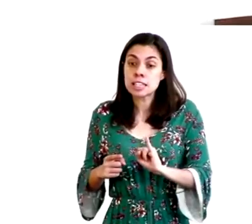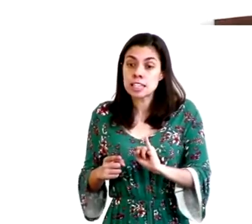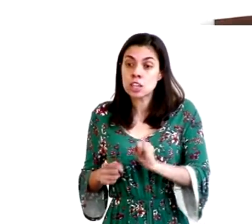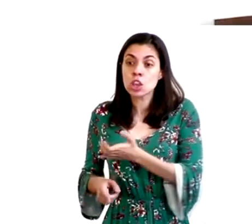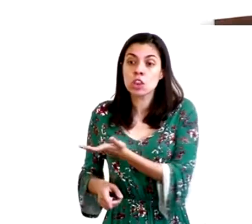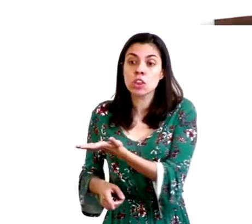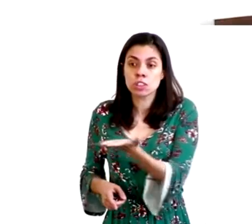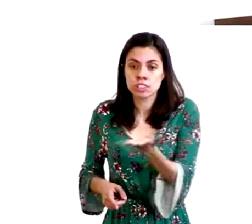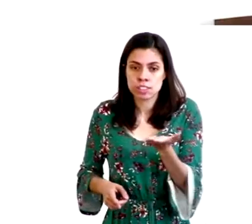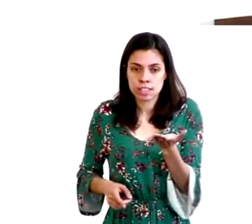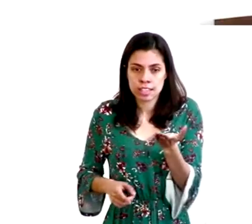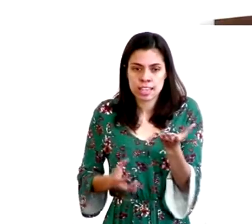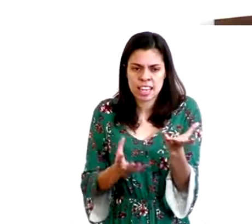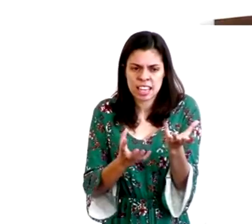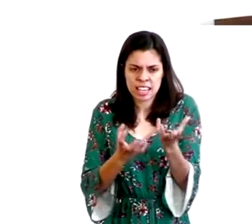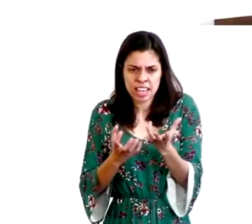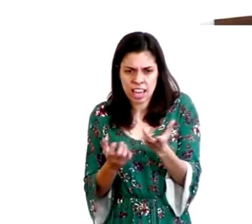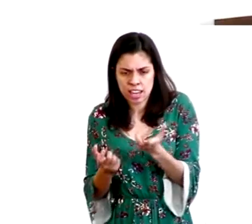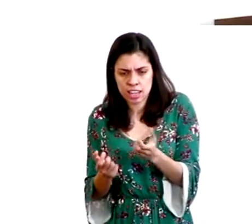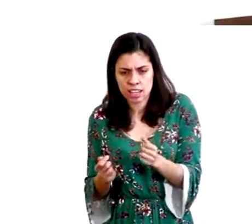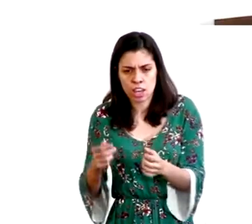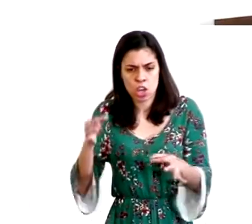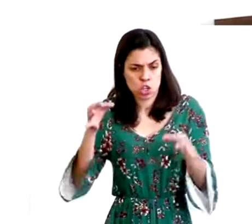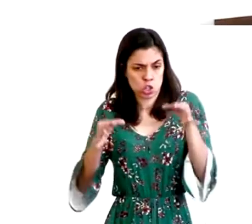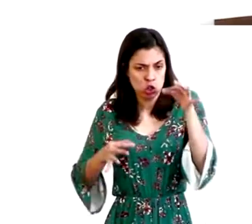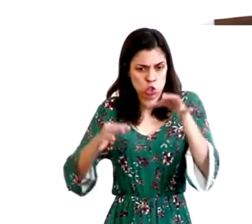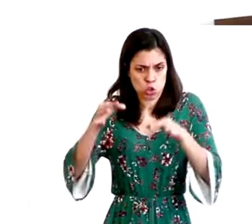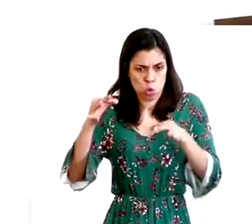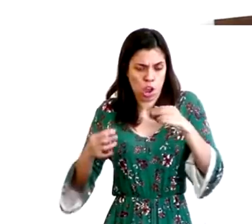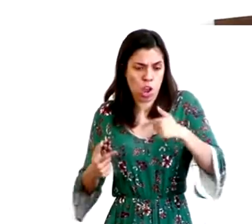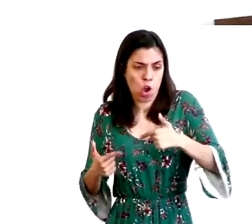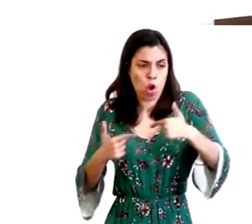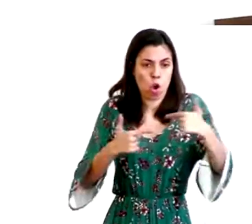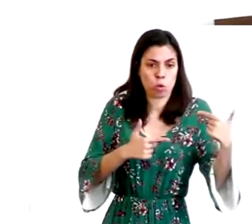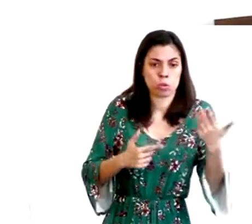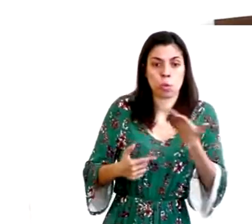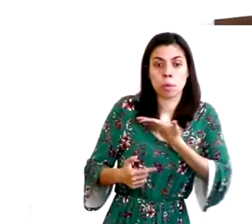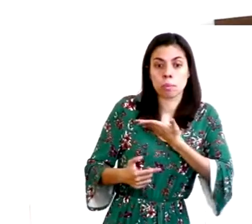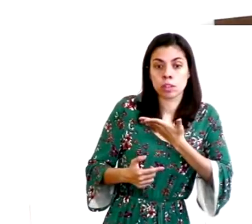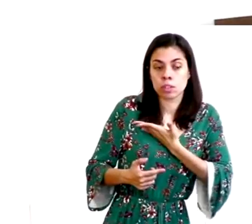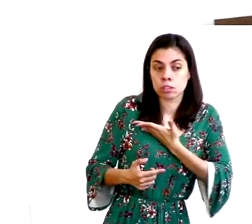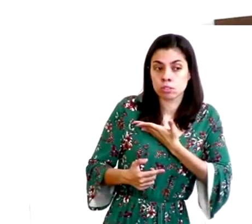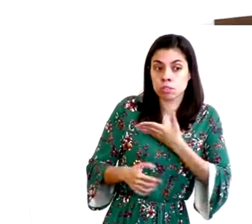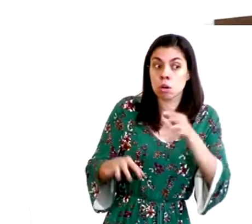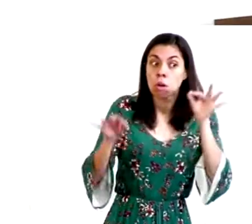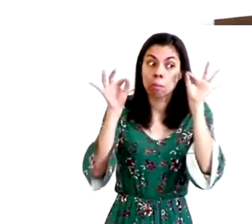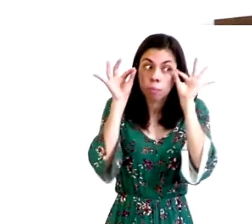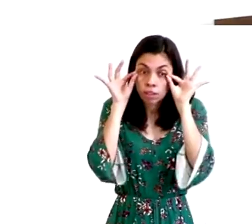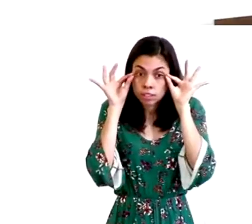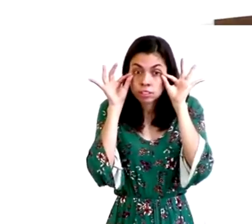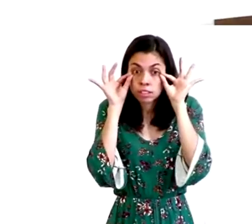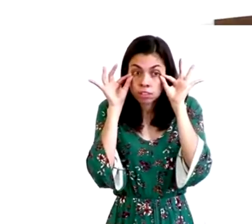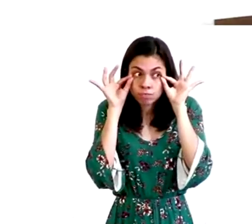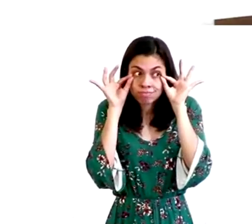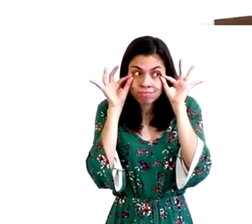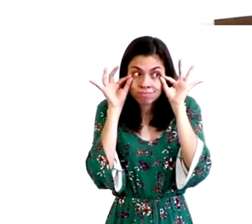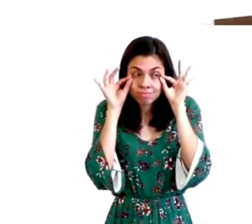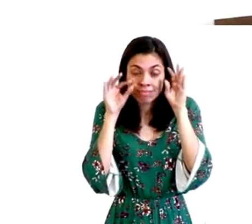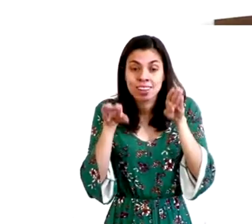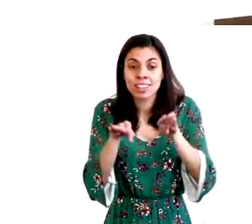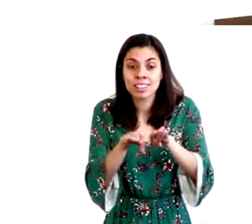nosso primeiro sermão, examinar 2 pontos fundamentais para que nós possamos